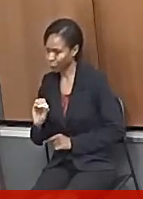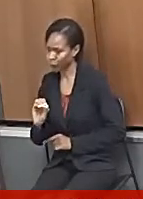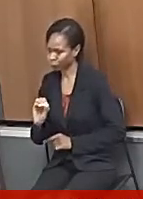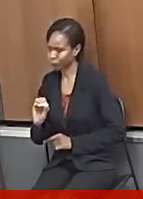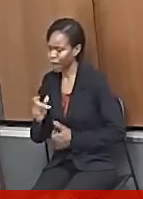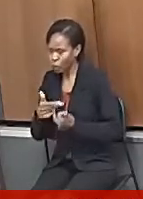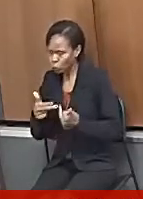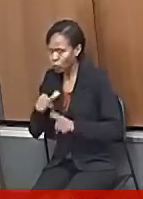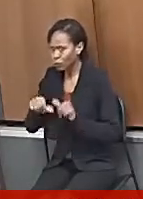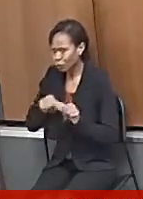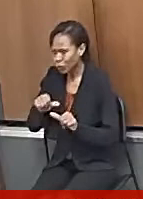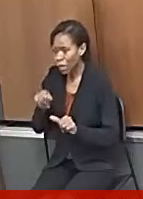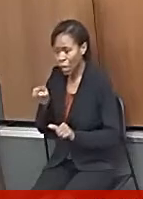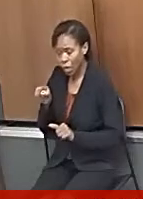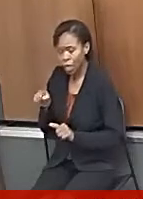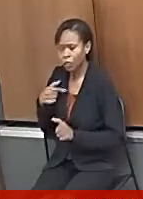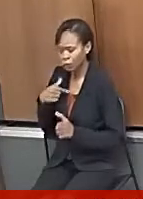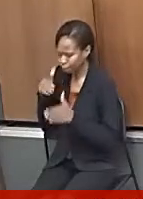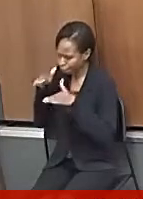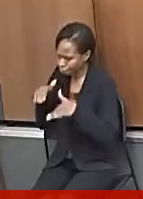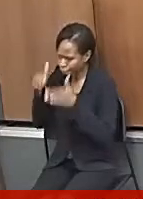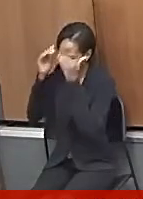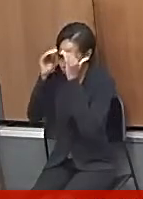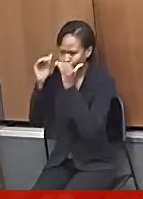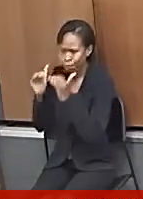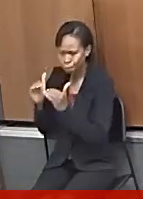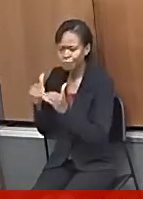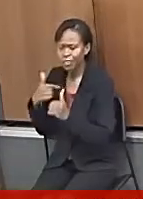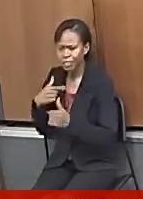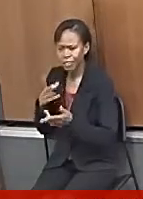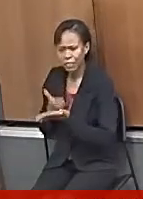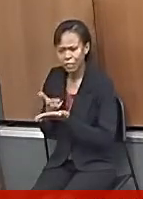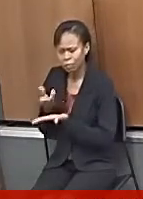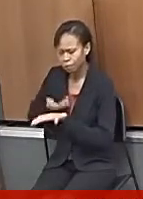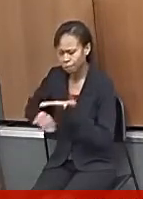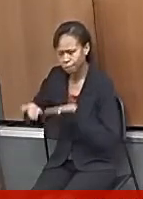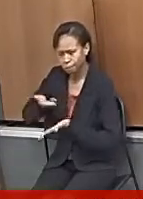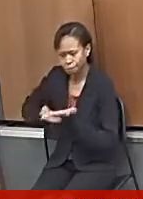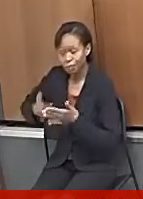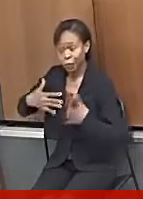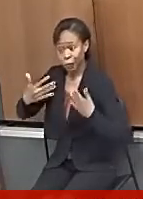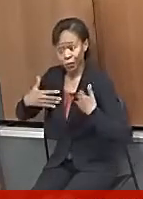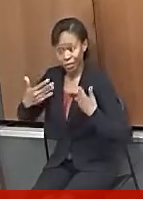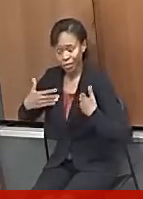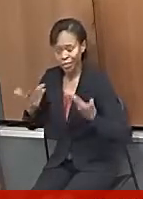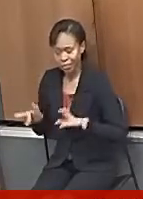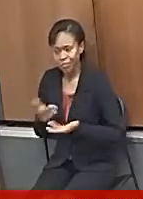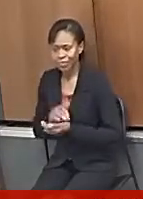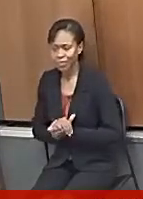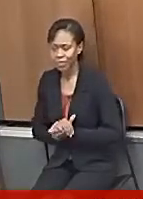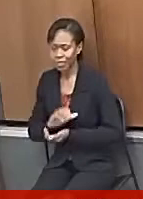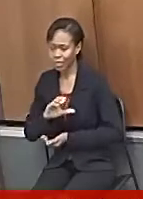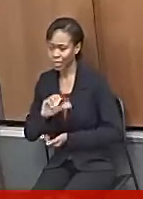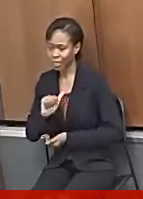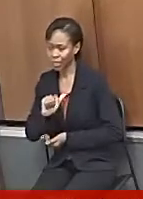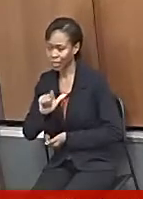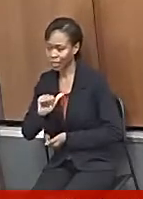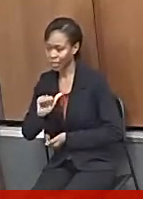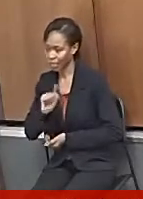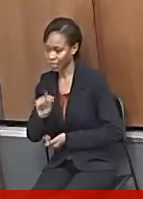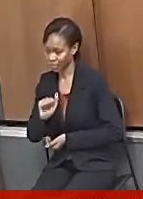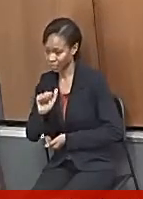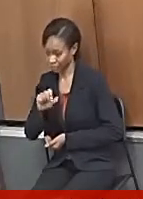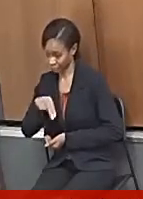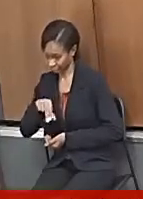diversas vezes eu dividir a mesa com ele com muita alegria pela sãs muito obrigado por sua